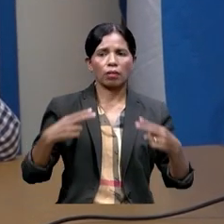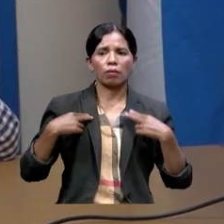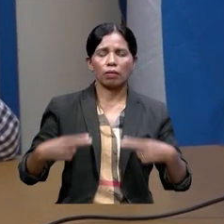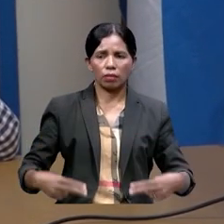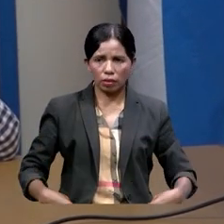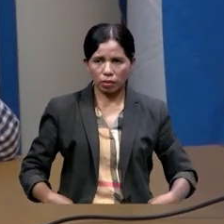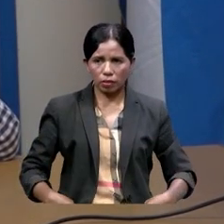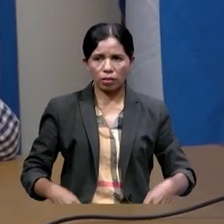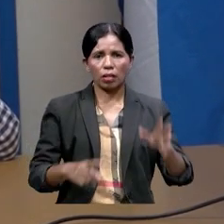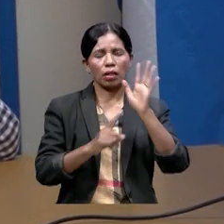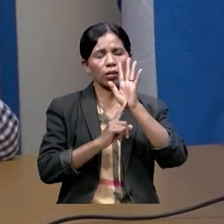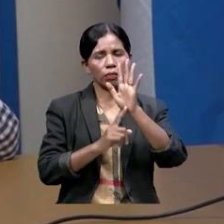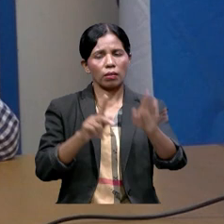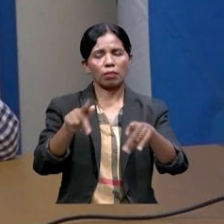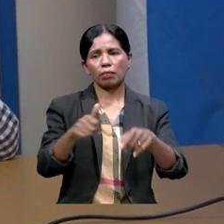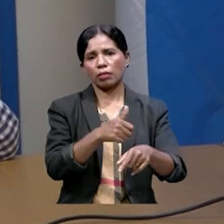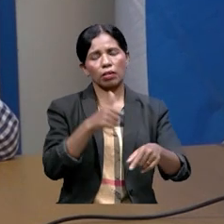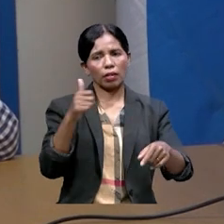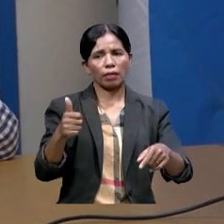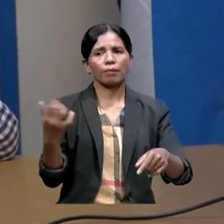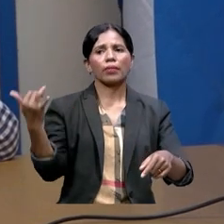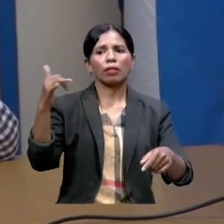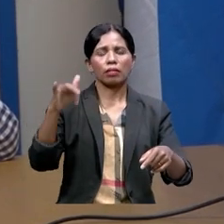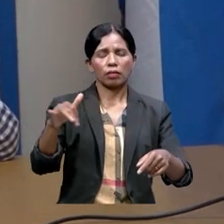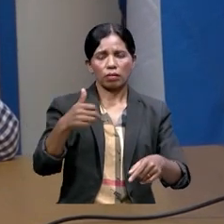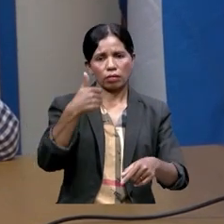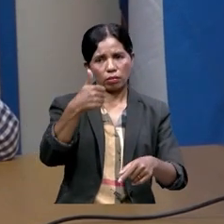hodi hatudu ba ma sira os sira ne kapas.